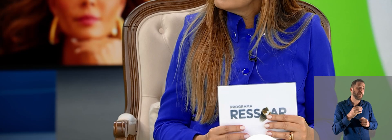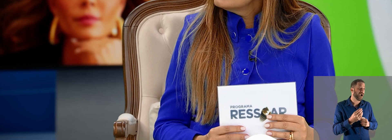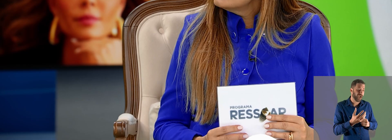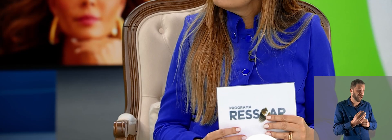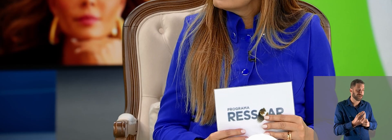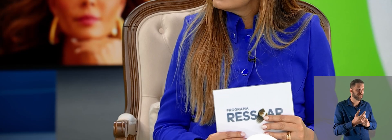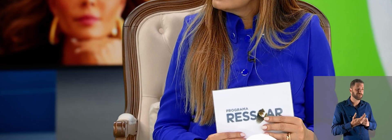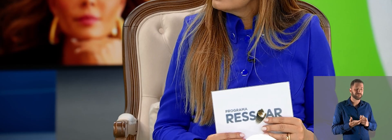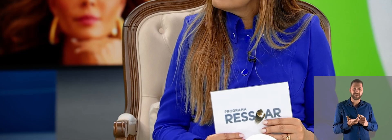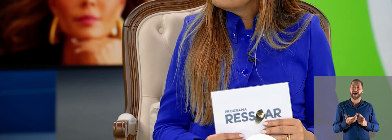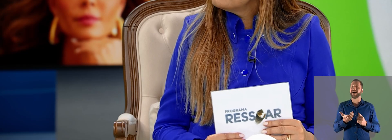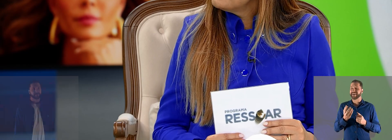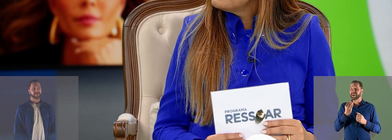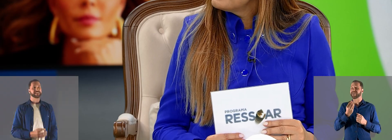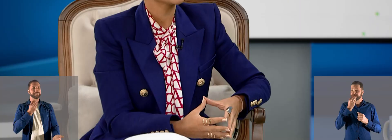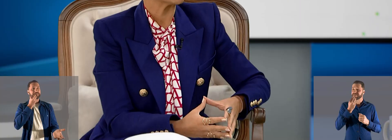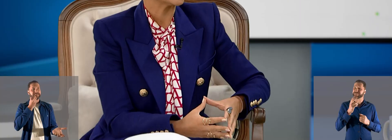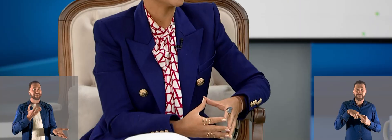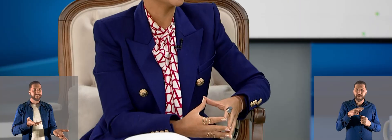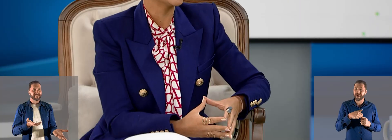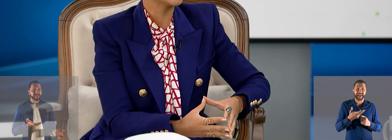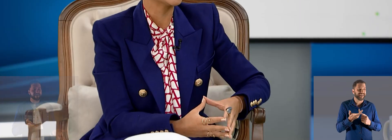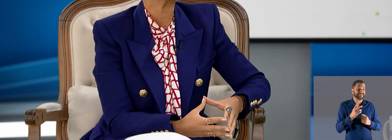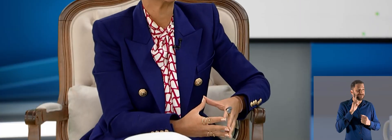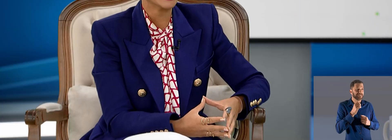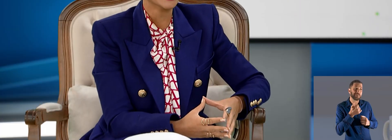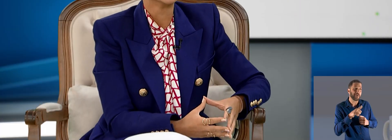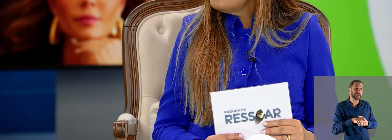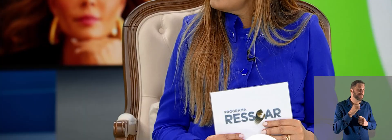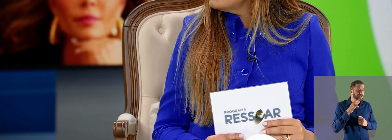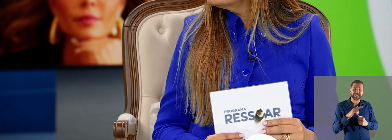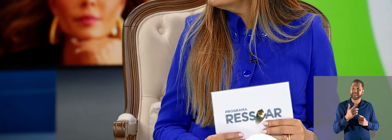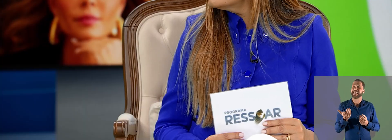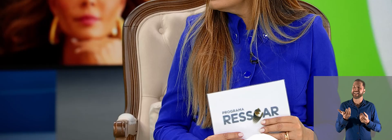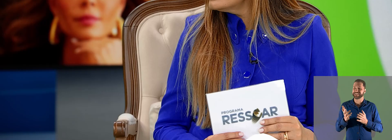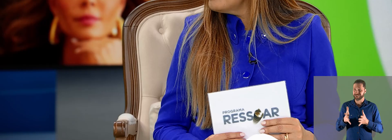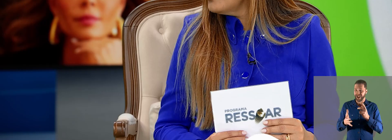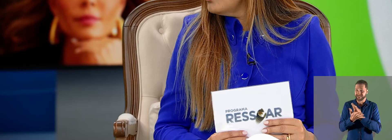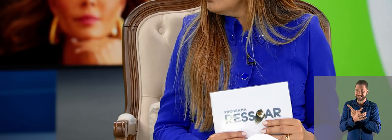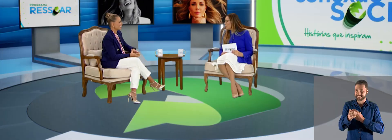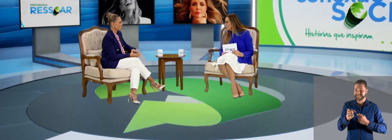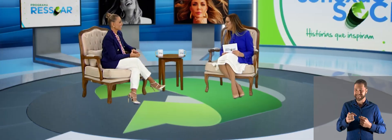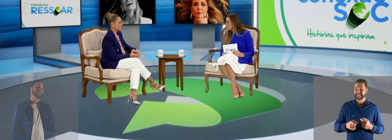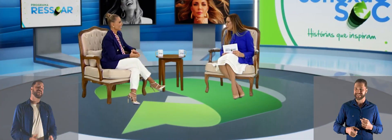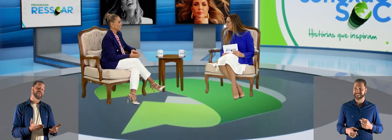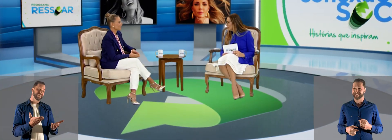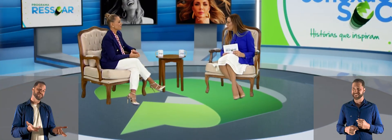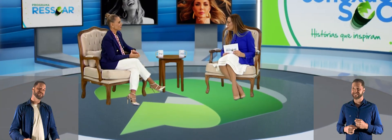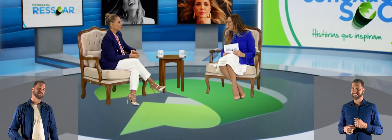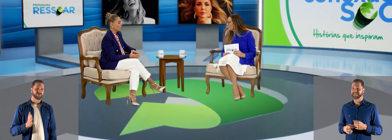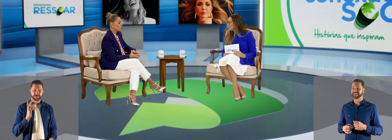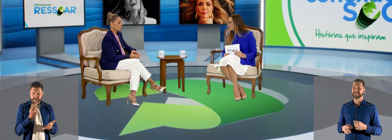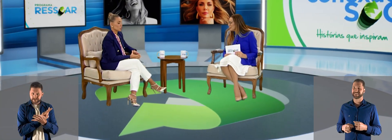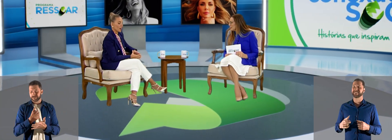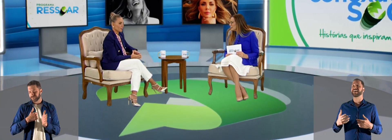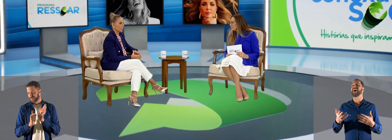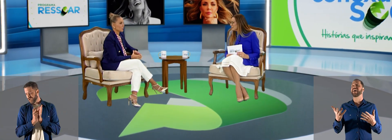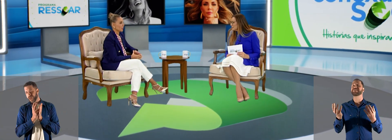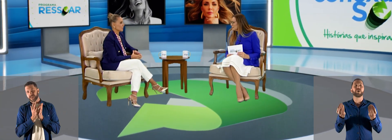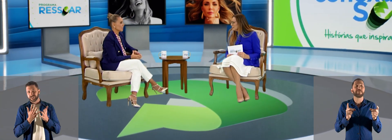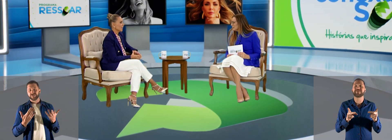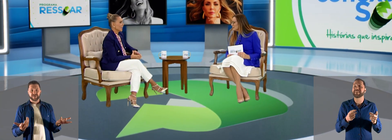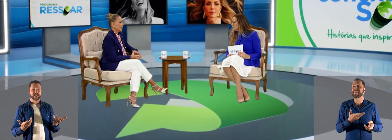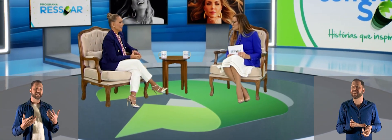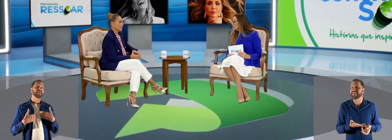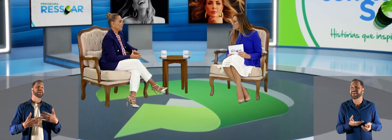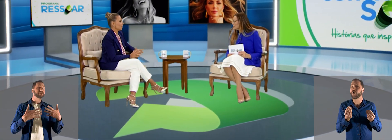você fala Eu nunca experimentei Eu nunca experimentei eu não posso te dizer se é bom ou não já aconteceu com você já